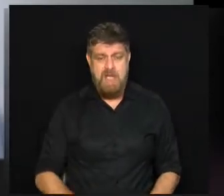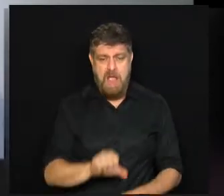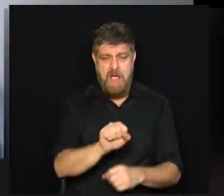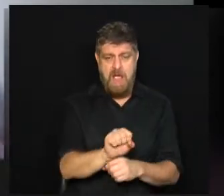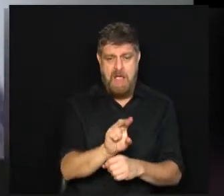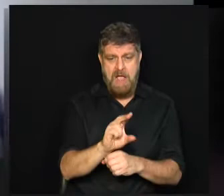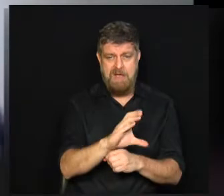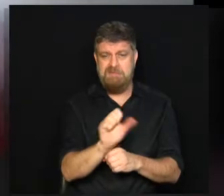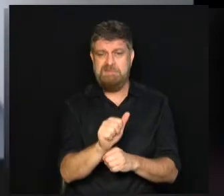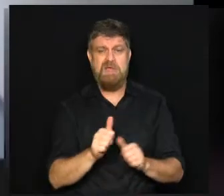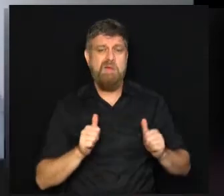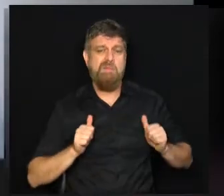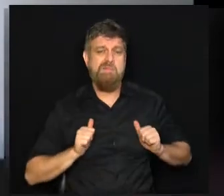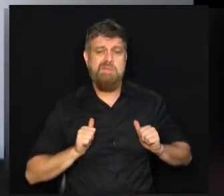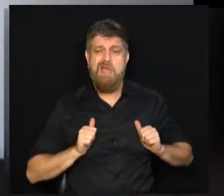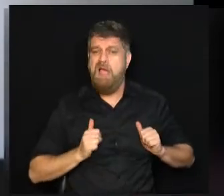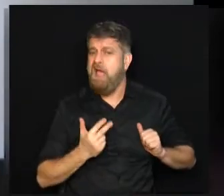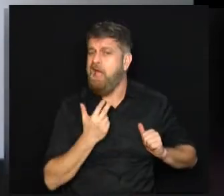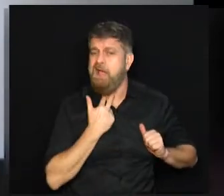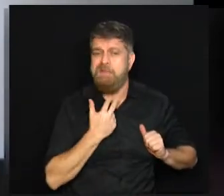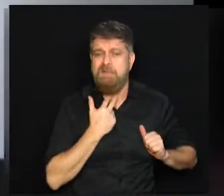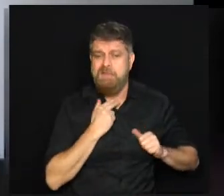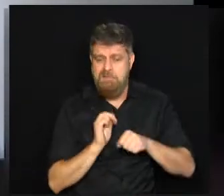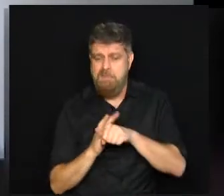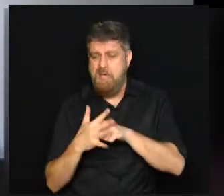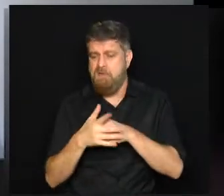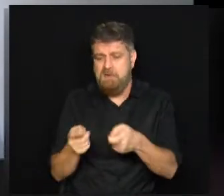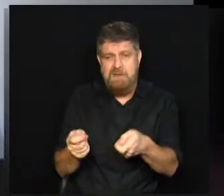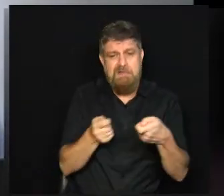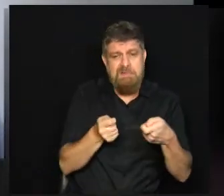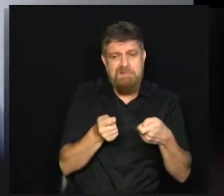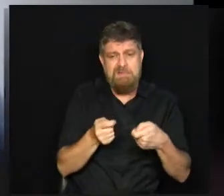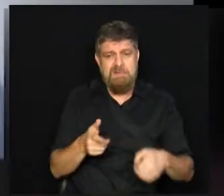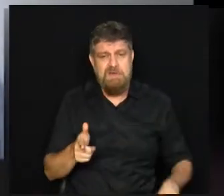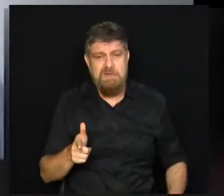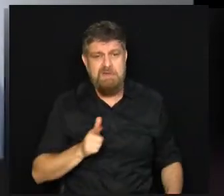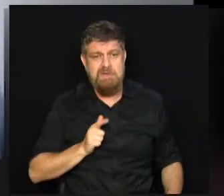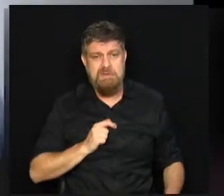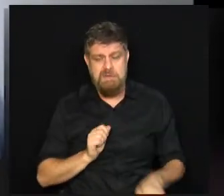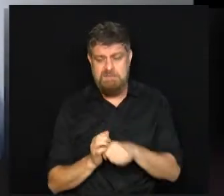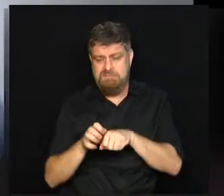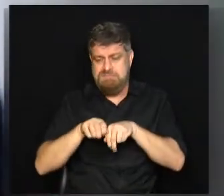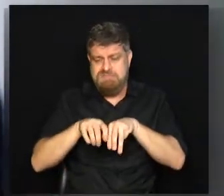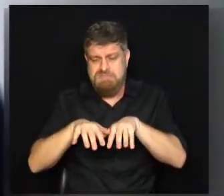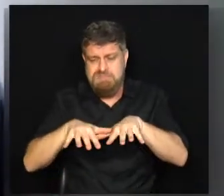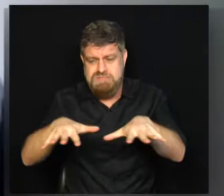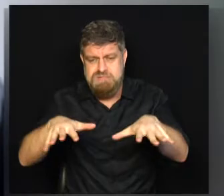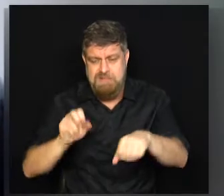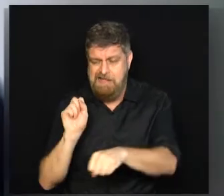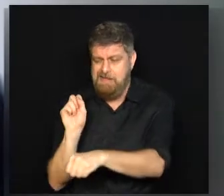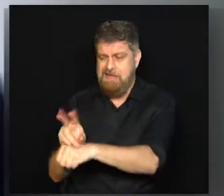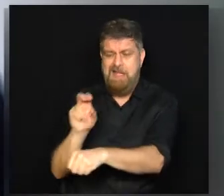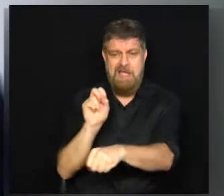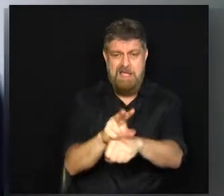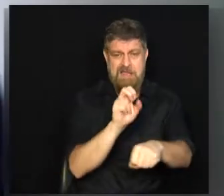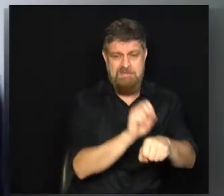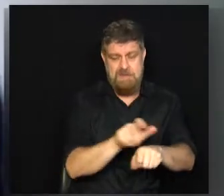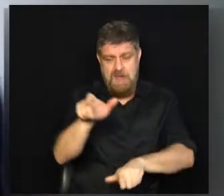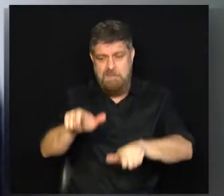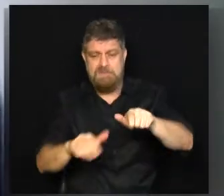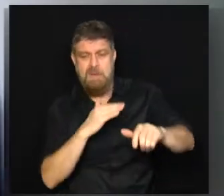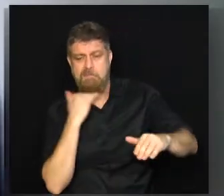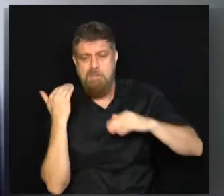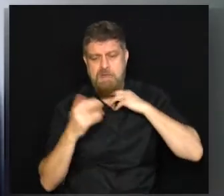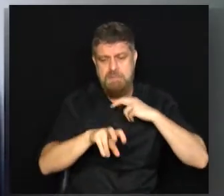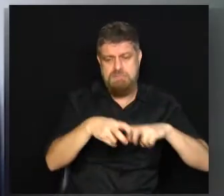que fazer para o controle da Covid-19, a transmissão do SARS-CoV-2, esse vírus importante que está causando essa